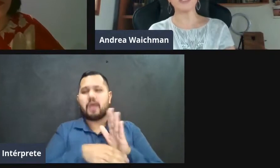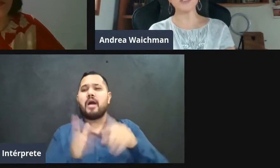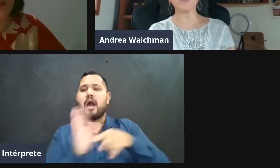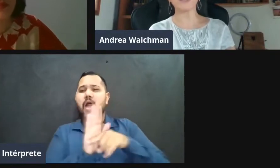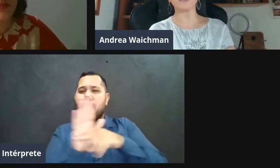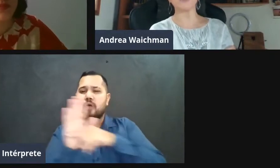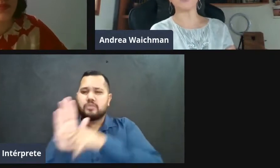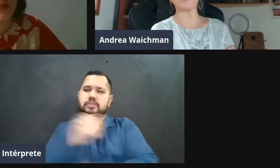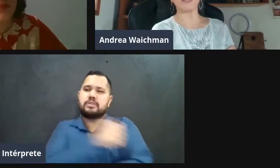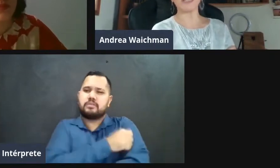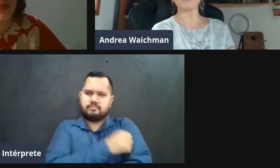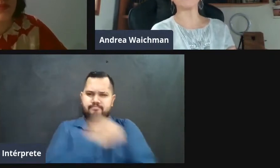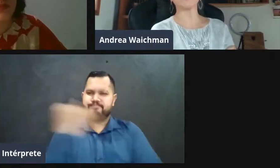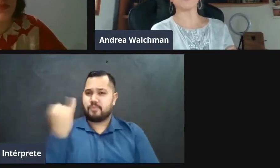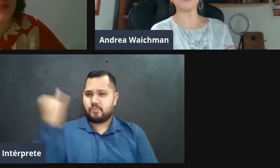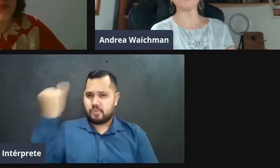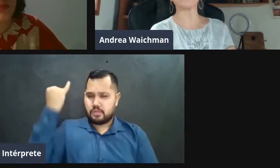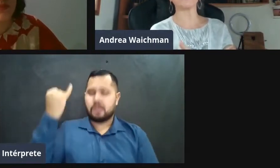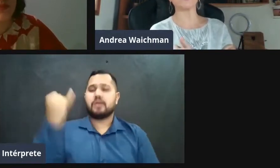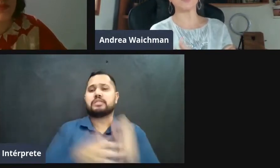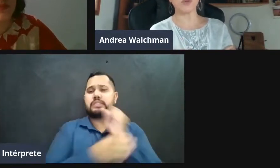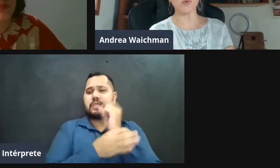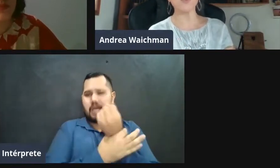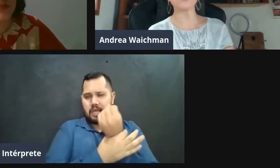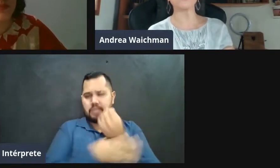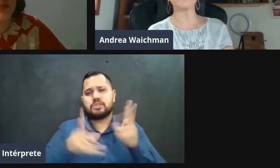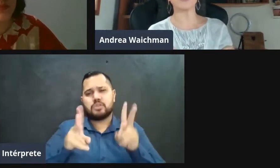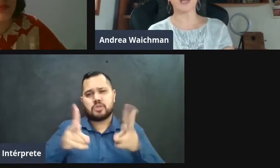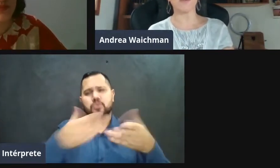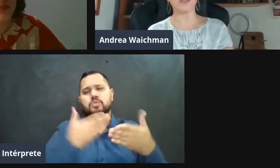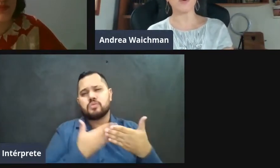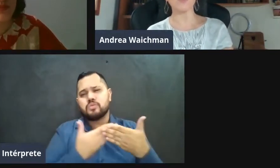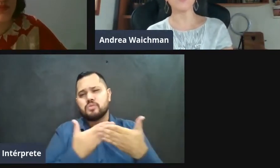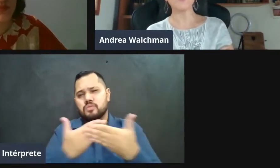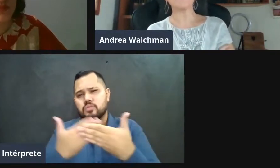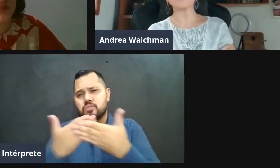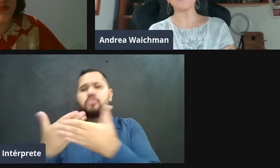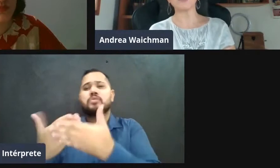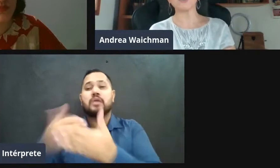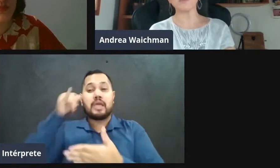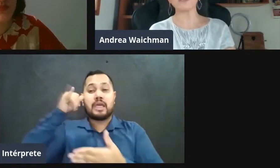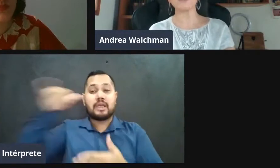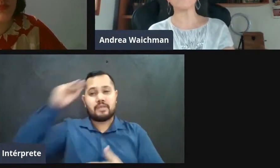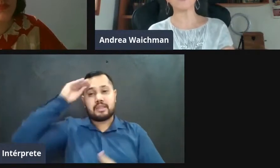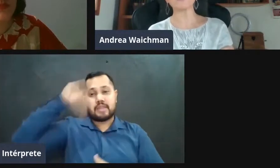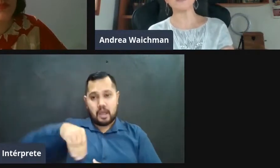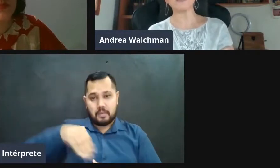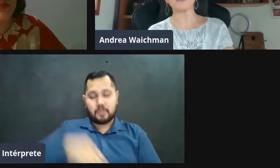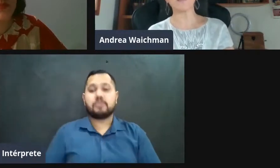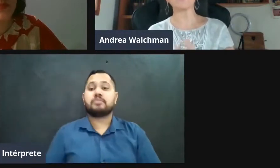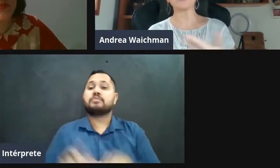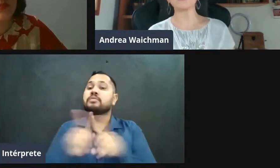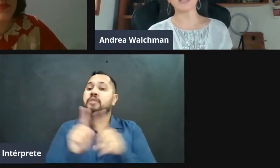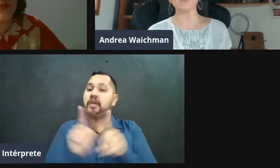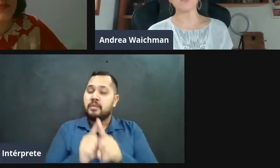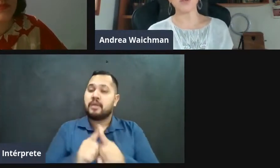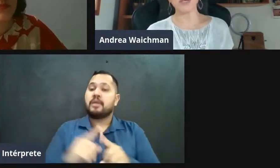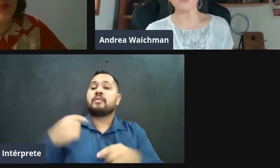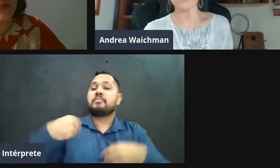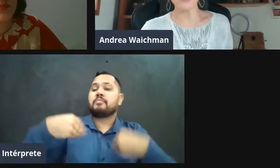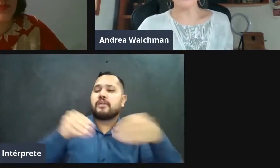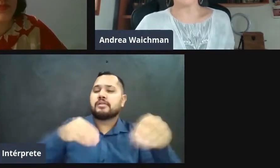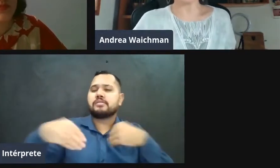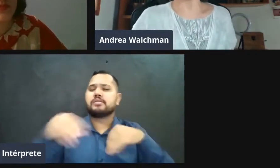são importantes para garantir a permanência do estudante e a conclusão do seu curso e evitar o abandono, mas também a gente precisa flexibilizar, modernizar